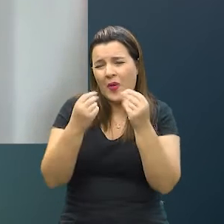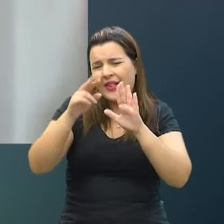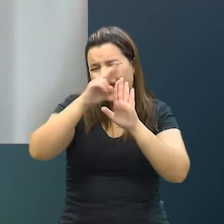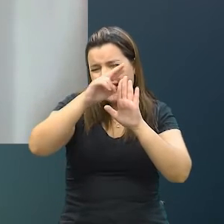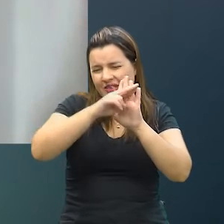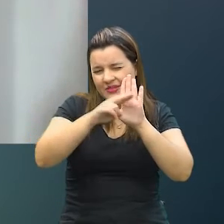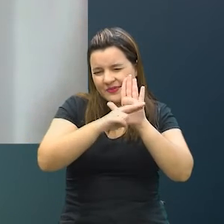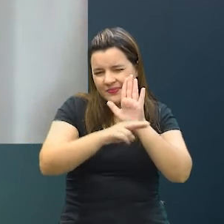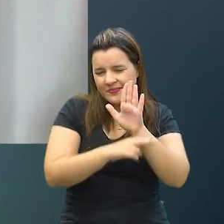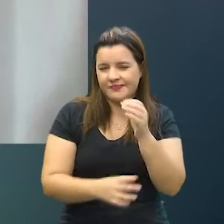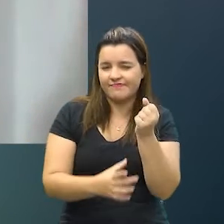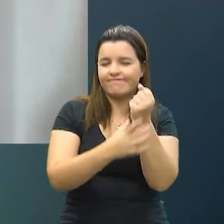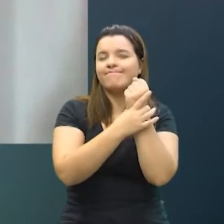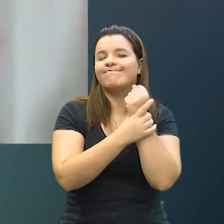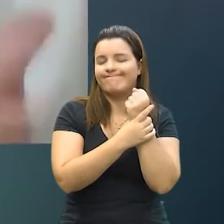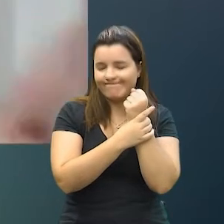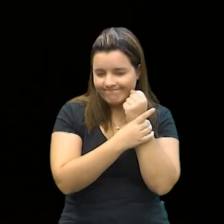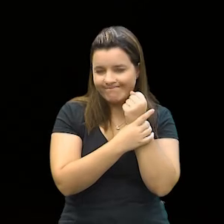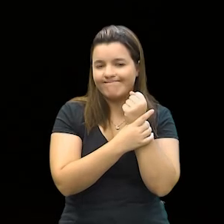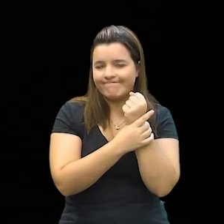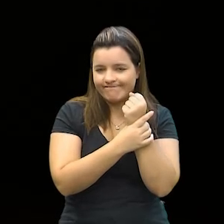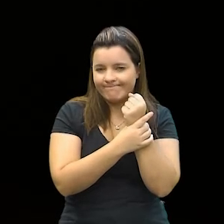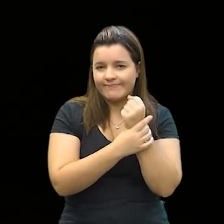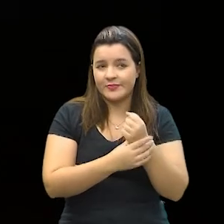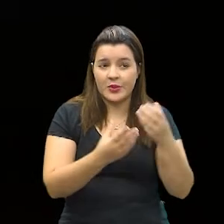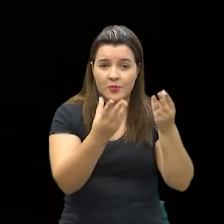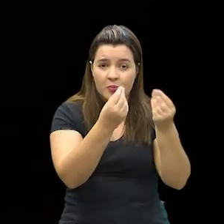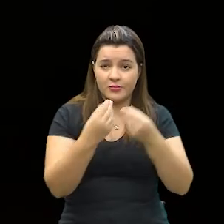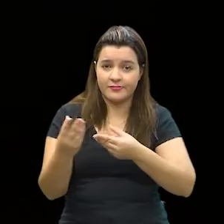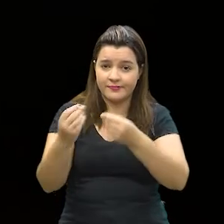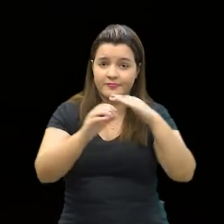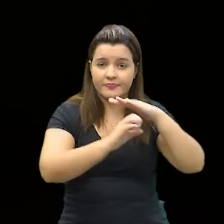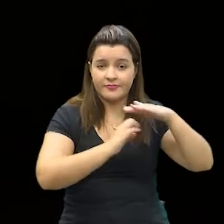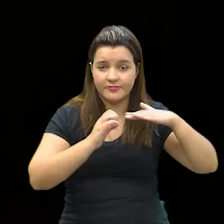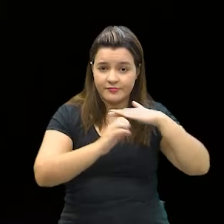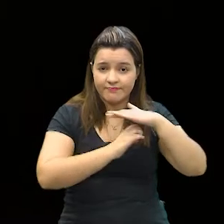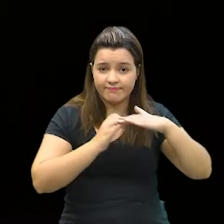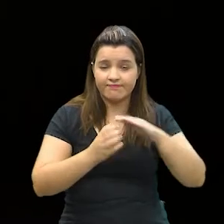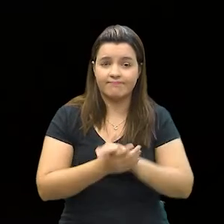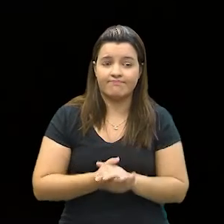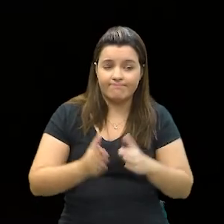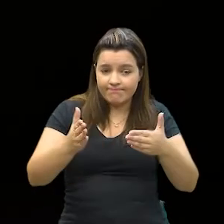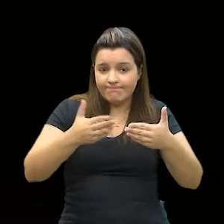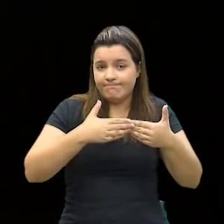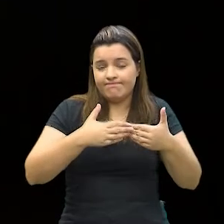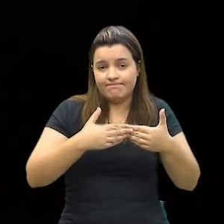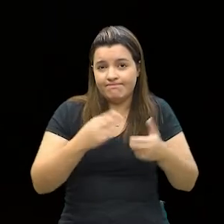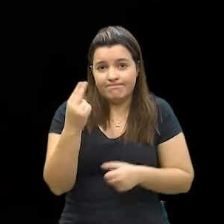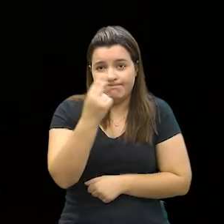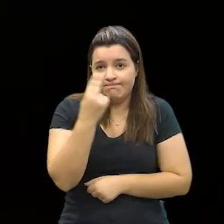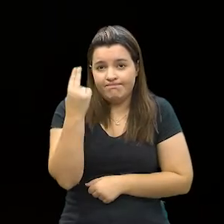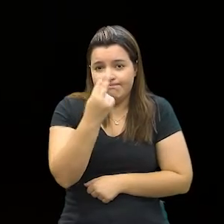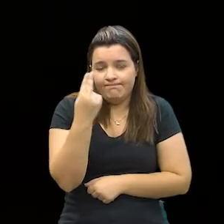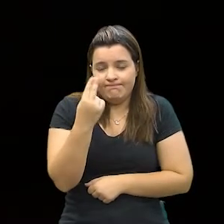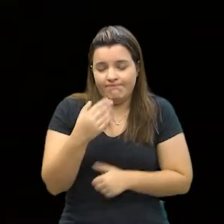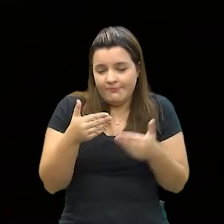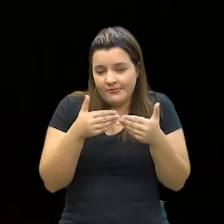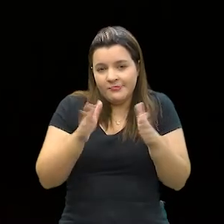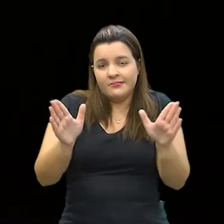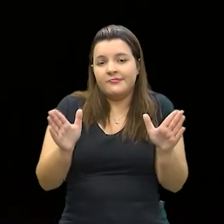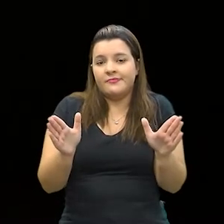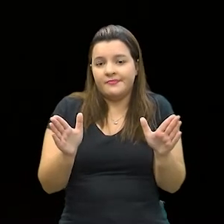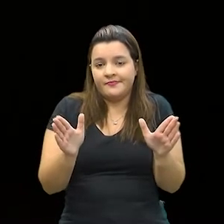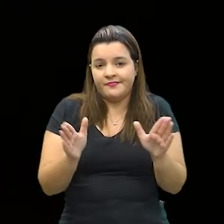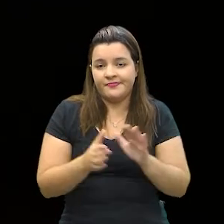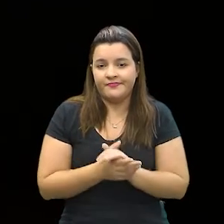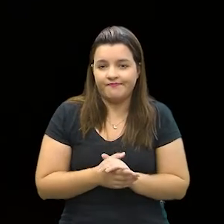recomendações nos protocolos para muitas empresas, né, tiveram que fechar, realmente não puderam se manter abertas, né?